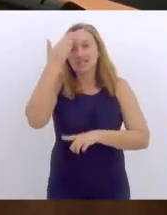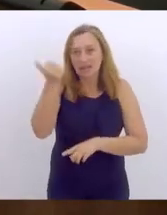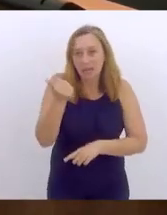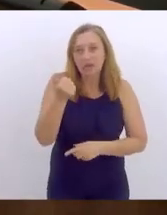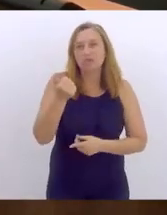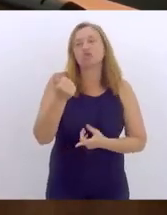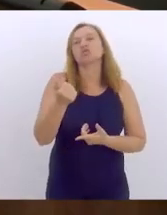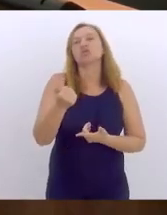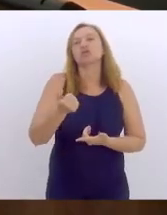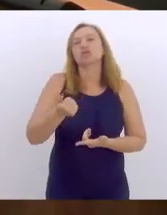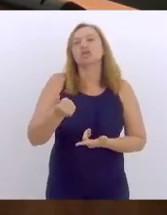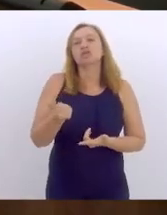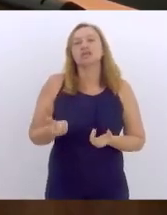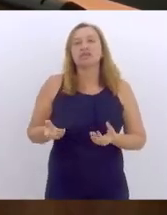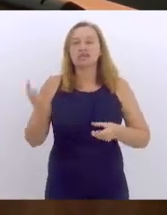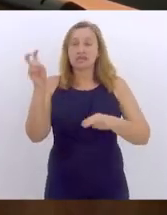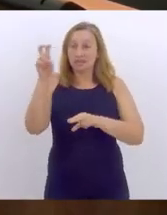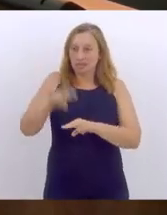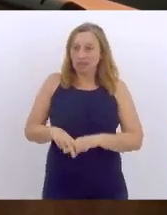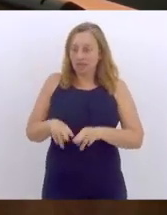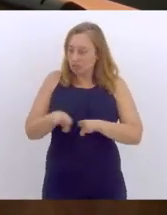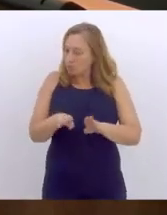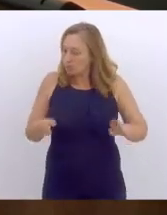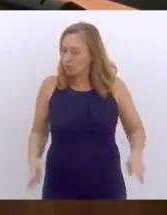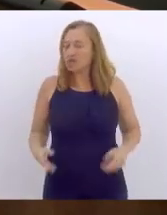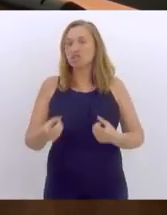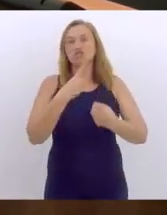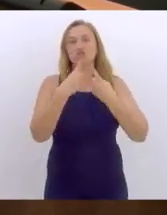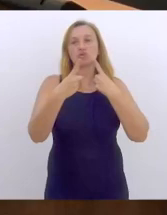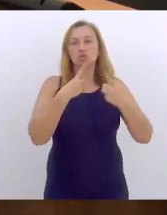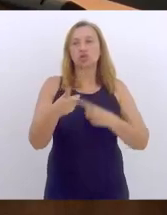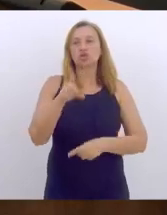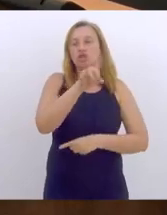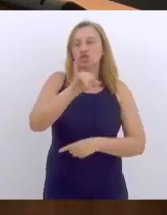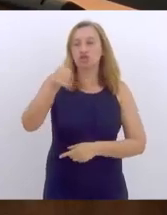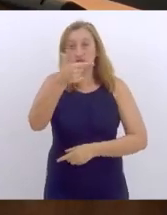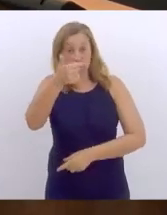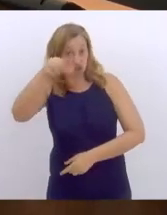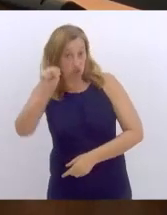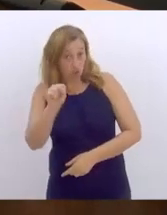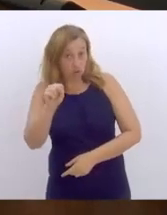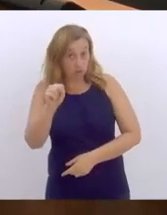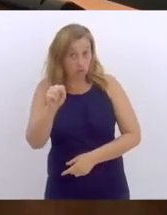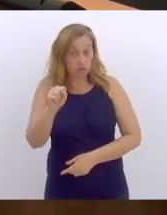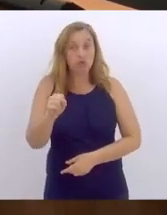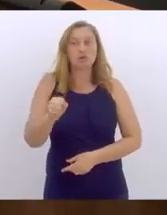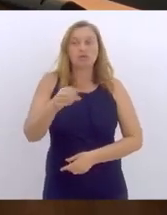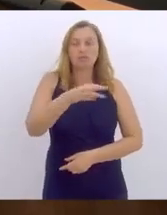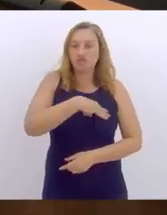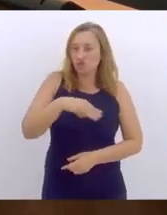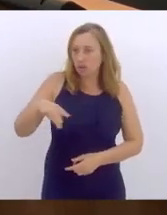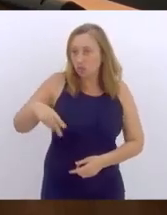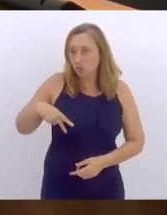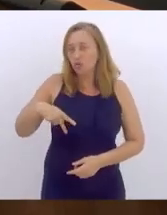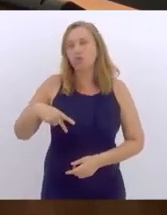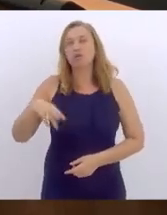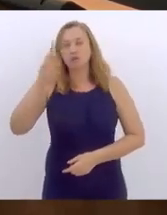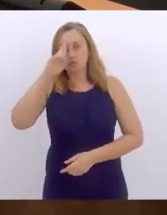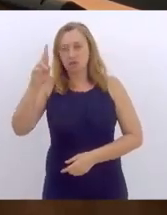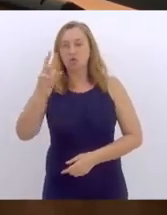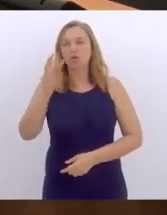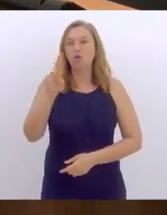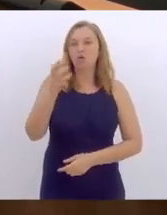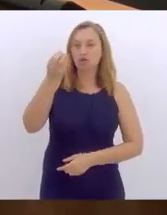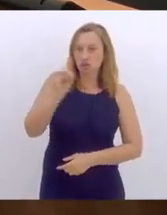que, sentado numa mesa de debate, no próximo dia 28, com um Ministério Público com o senhor